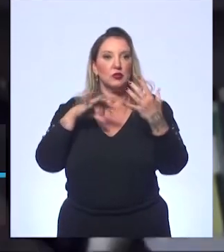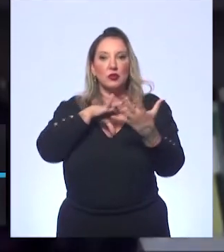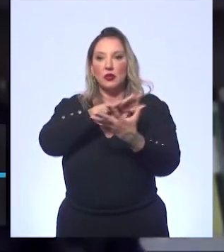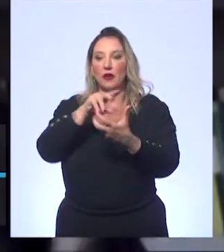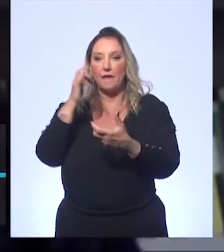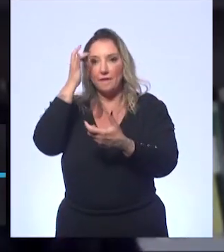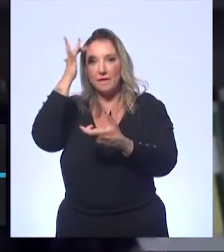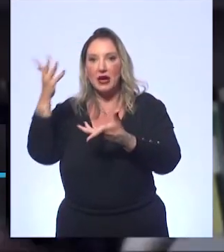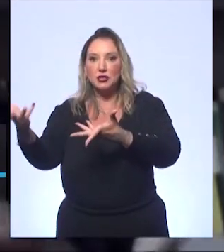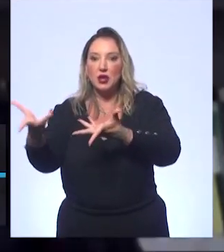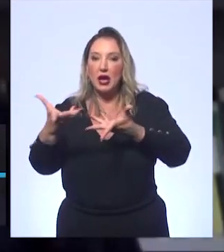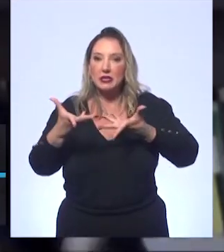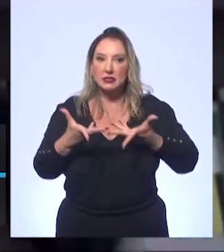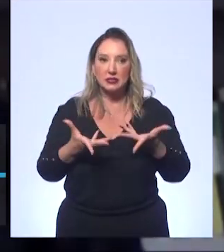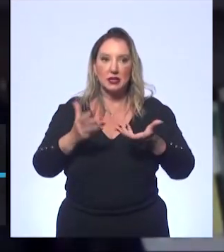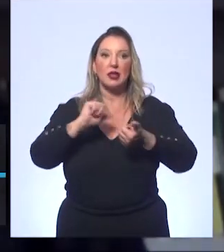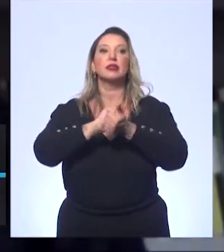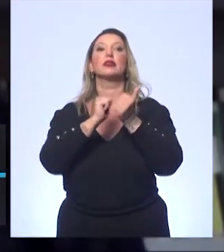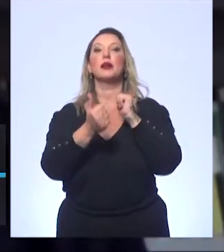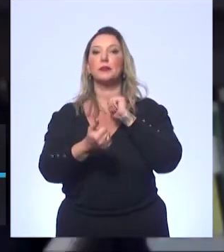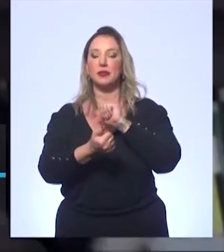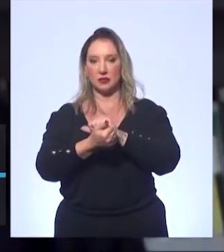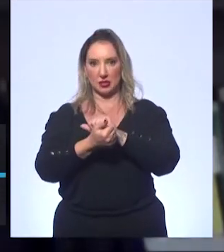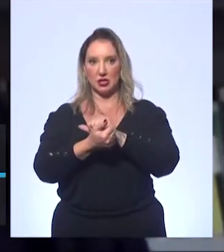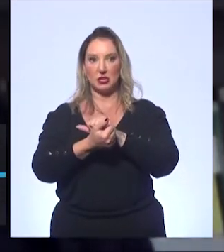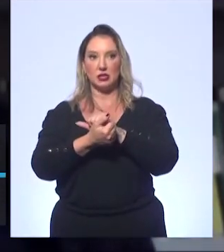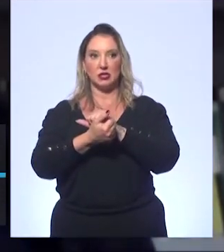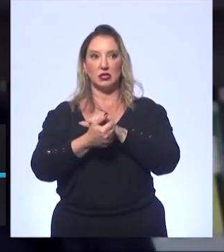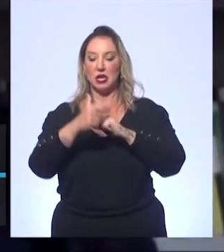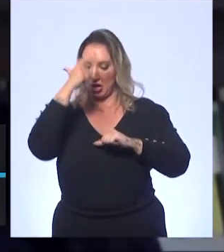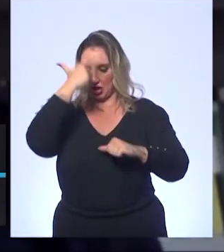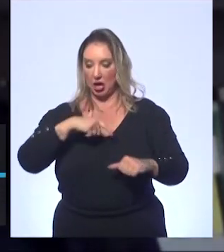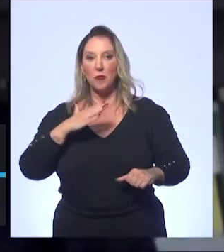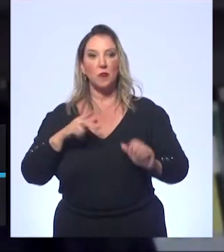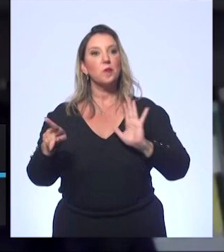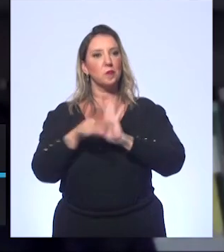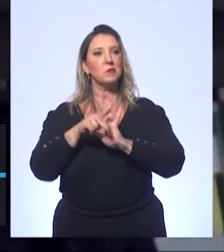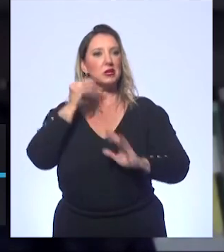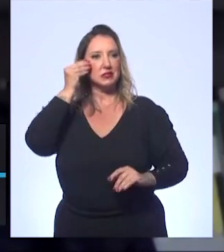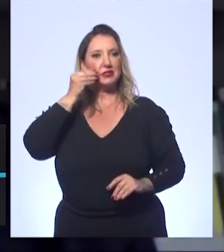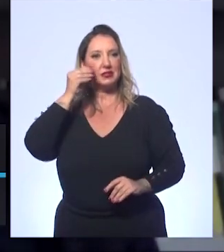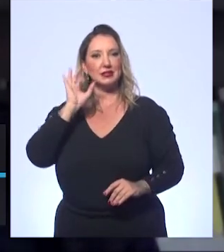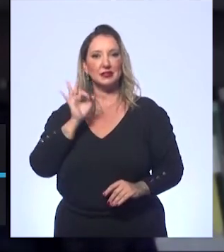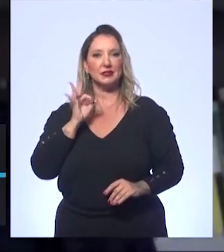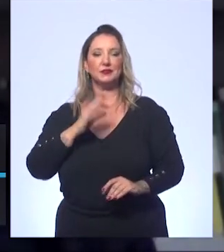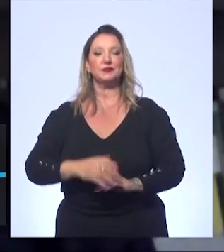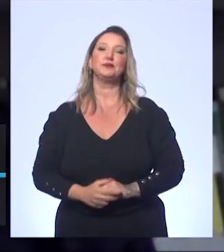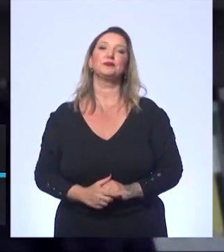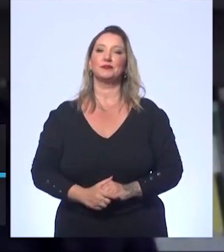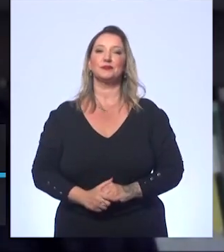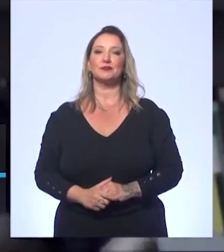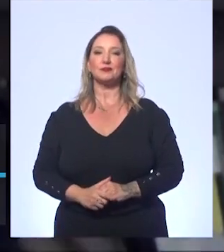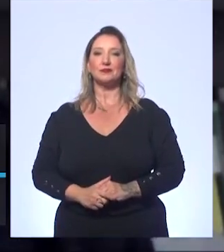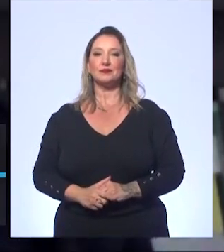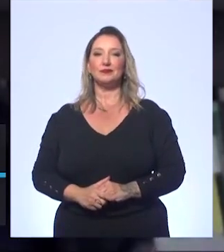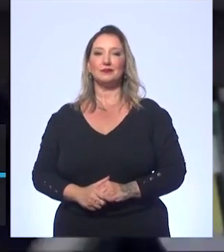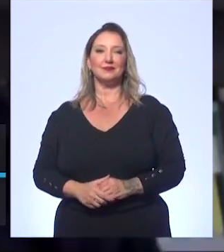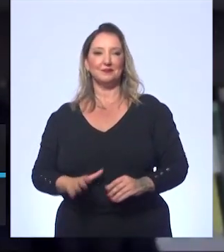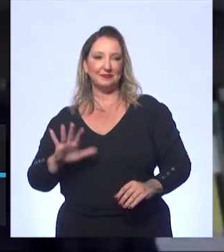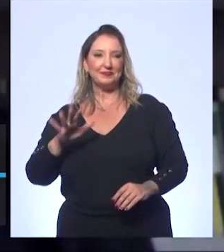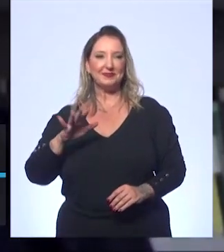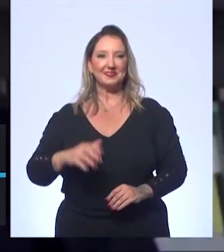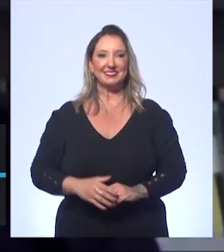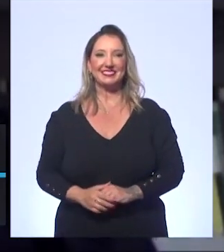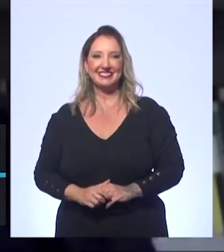fácil de ser acolhido, se adaptar, e eu sou a experiência disso. Então, é mais ou menos